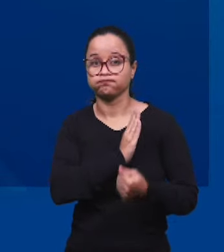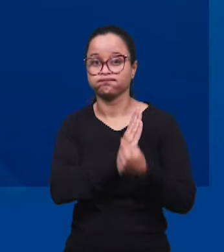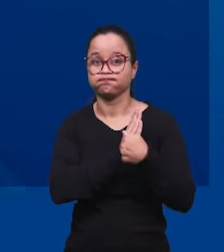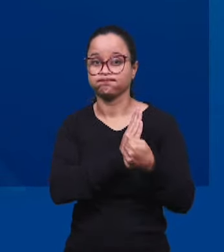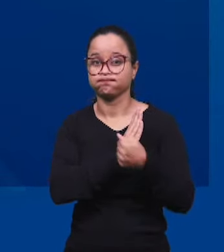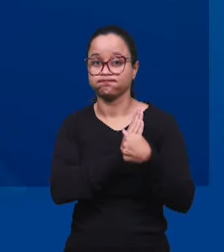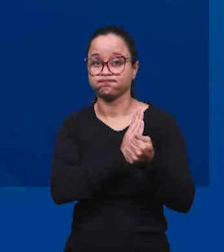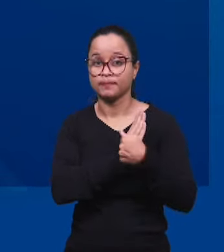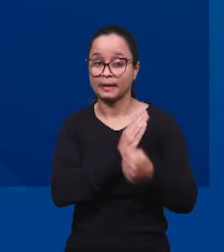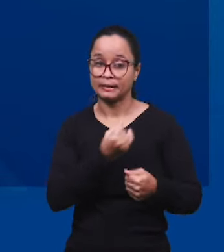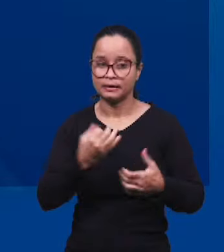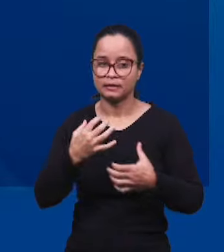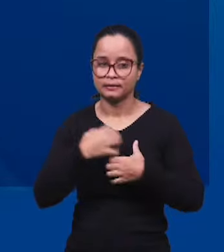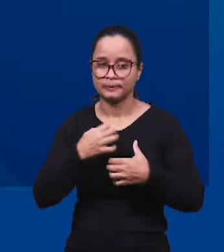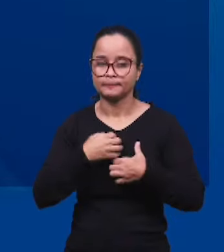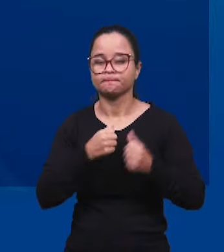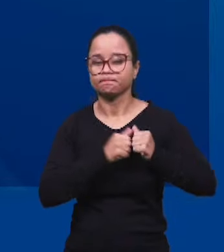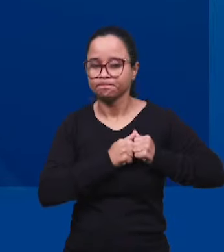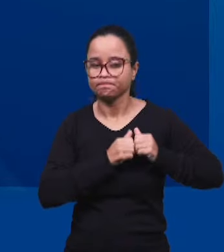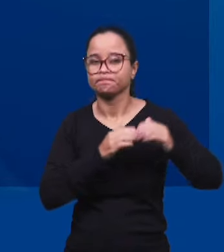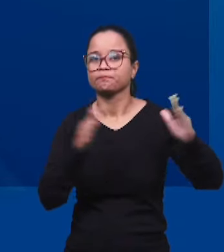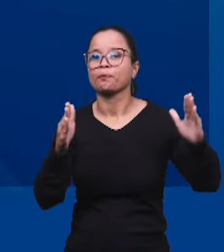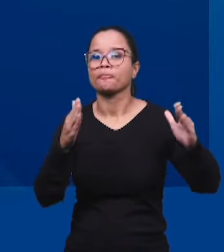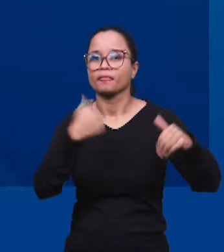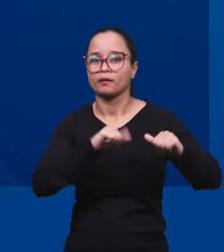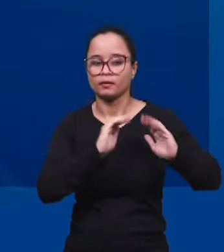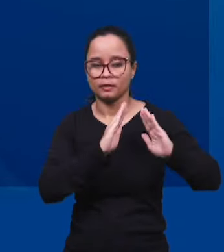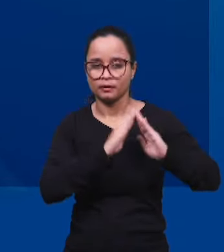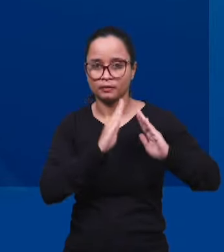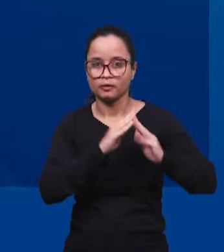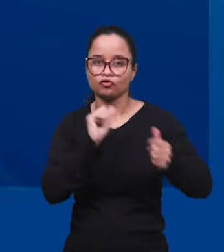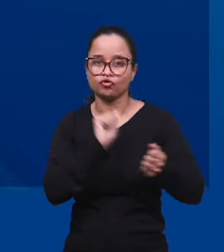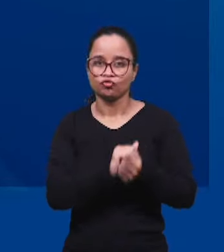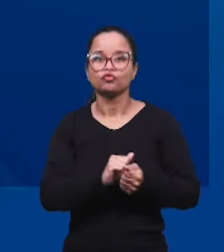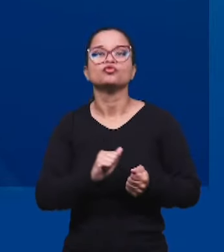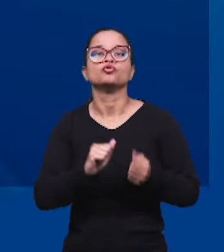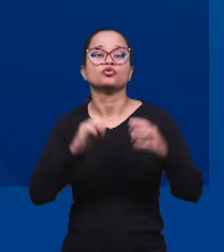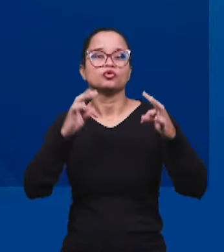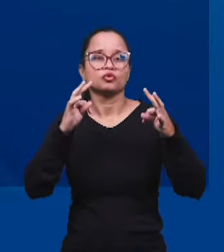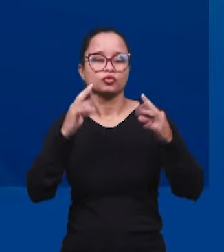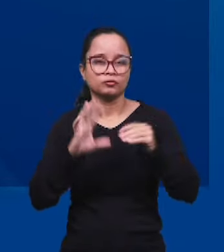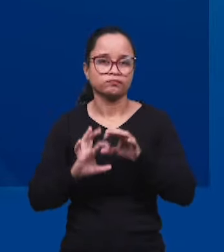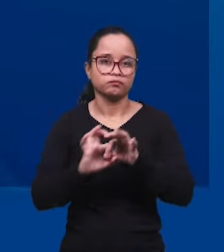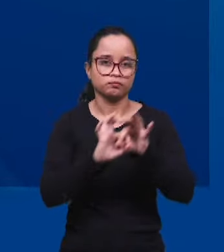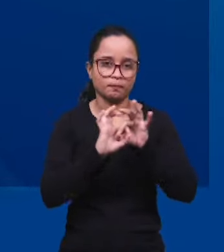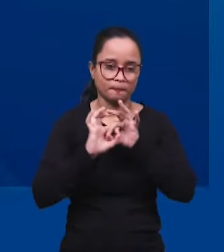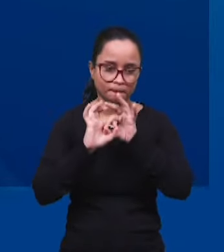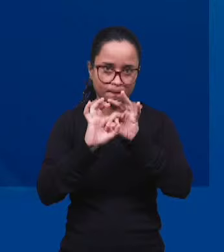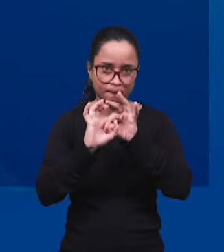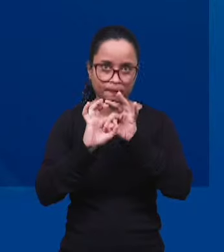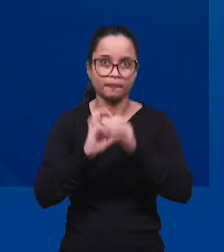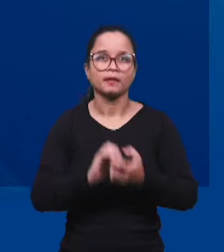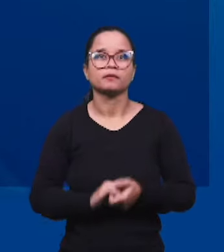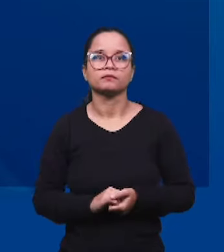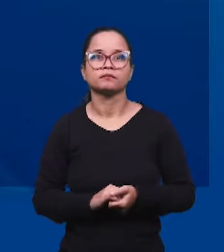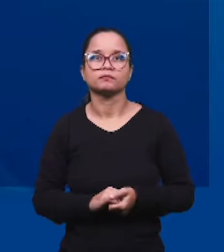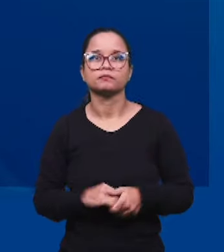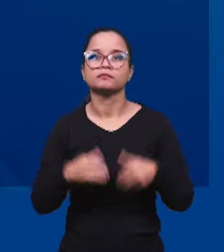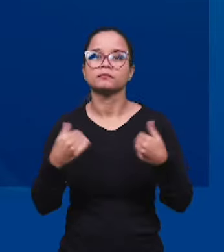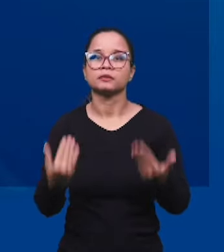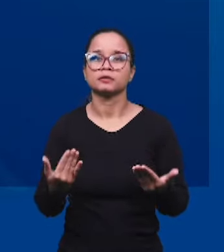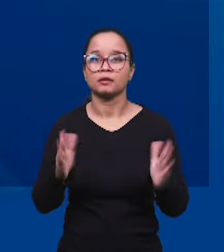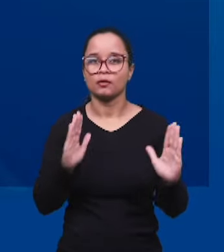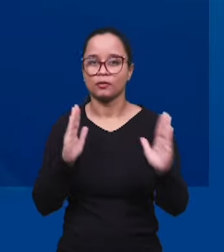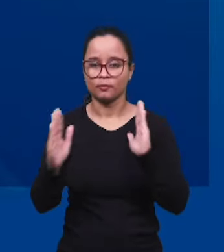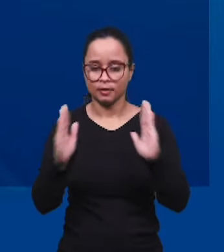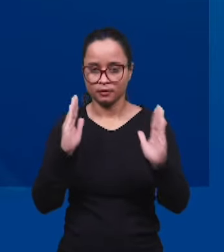a porta, entrarei em sua casa e com ele cearei e ele comigo. É o tempo